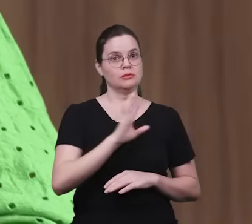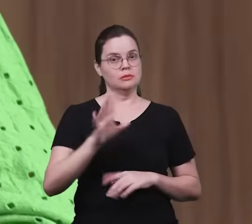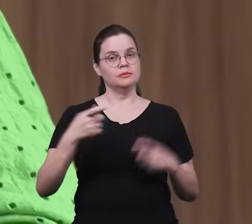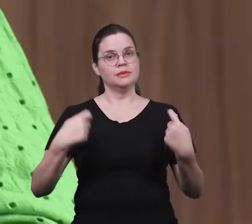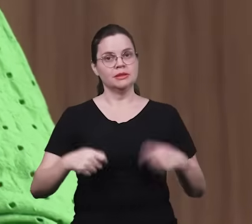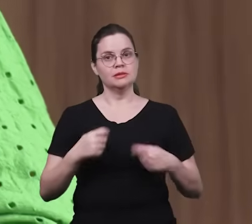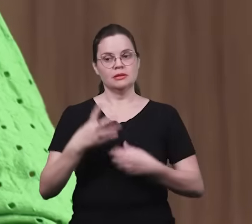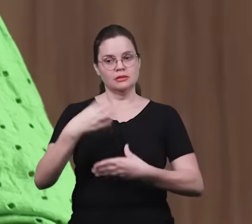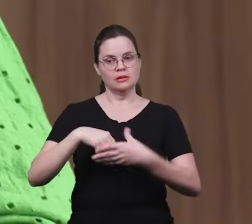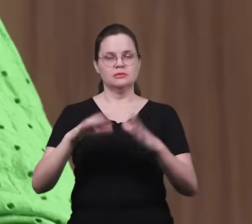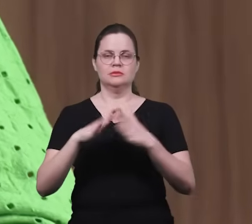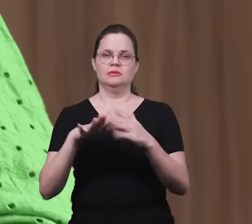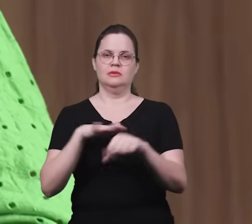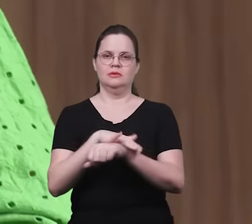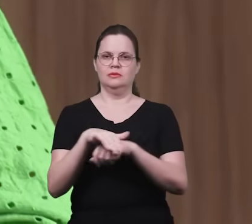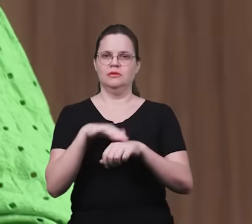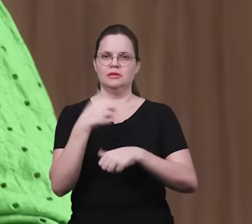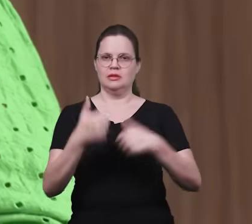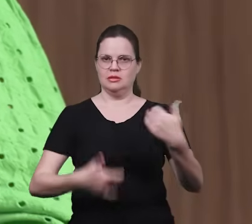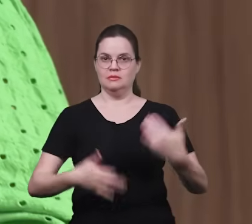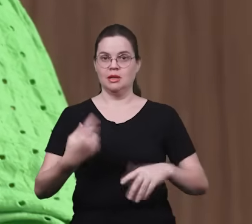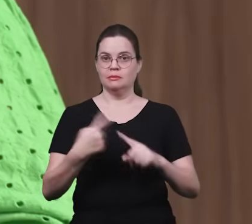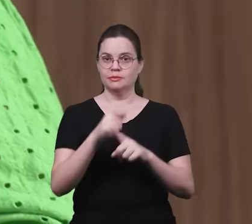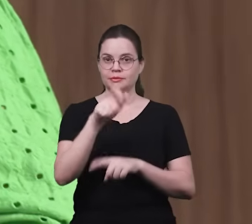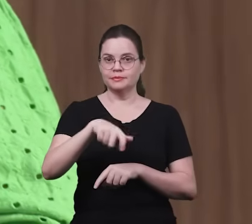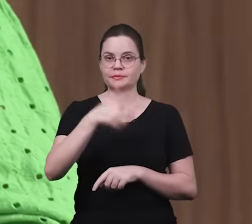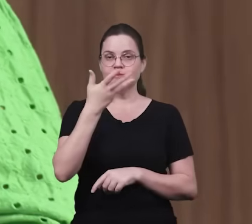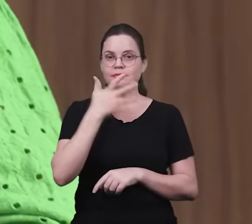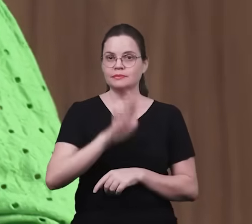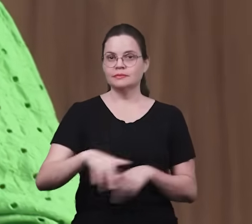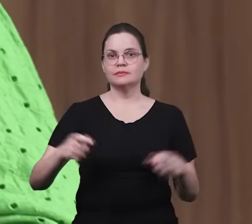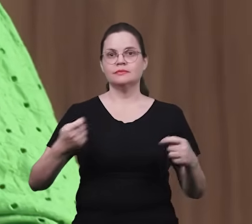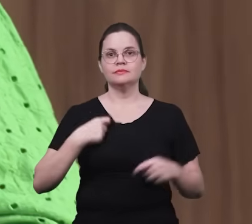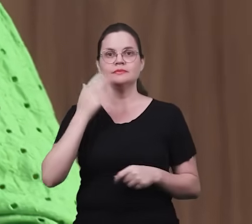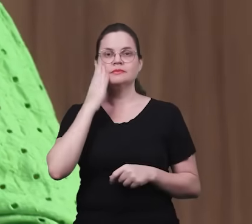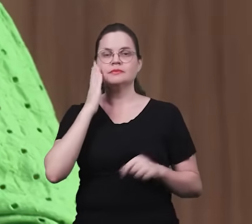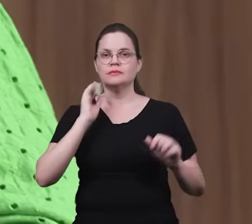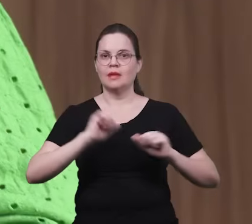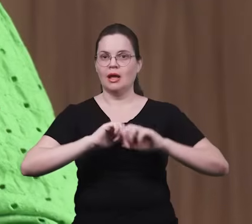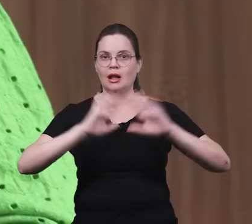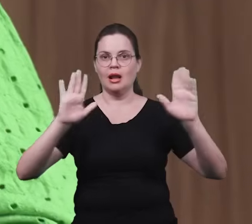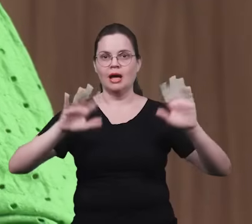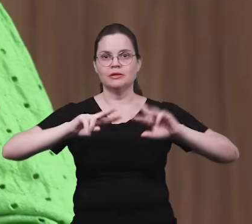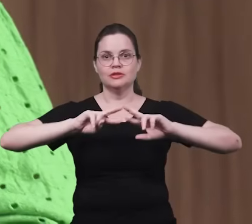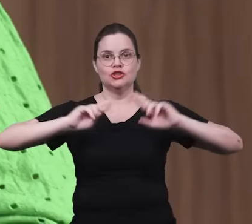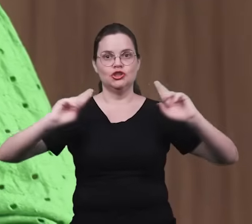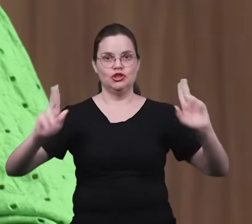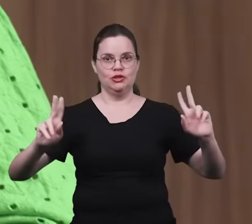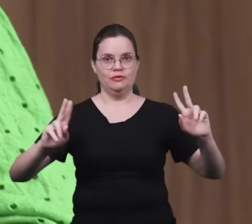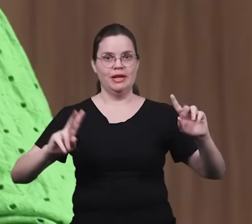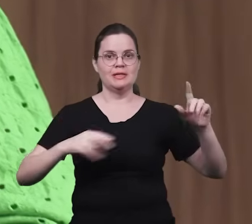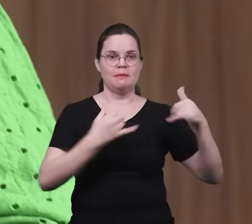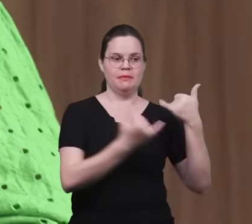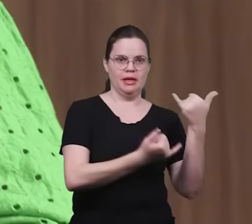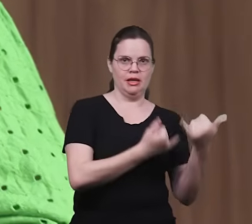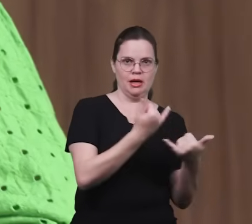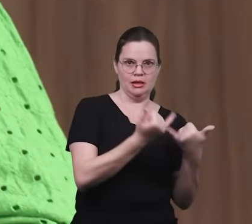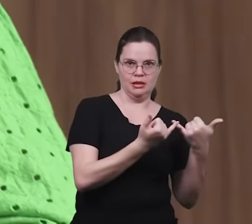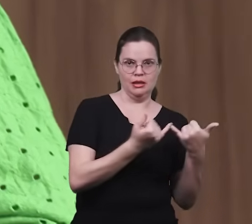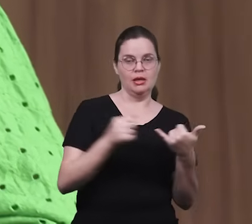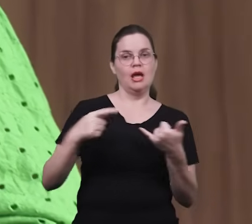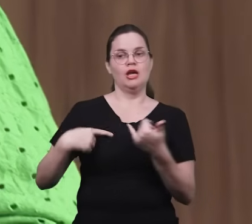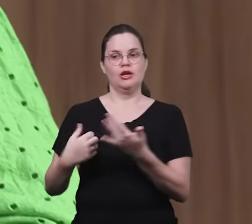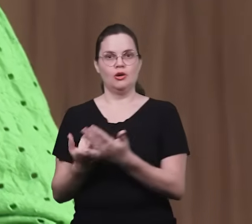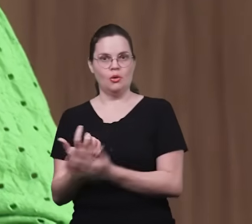importante porque é preciso dar conhecimento para a criança da diferença entre entretenimento e consumo,